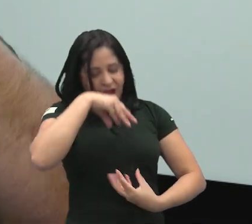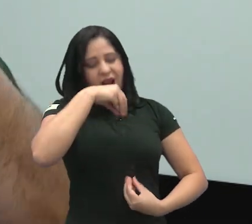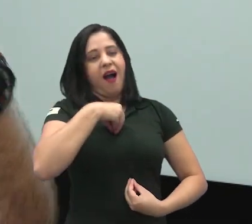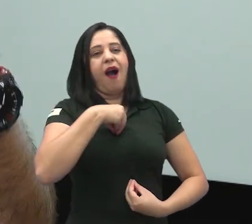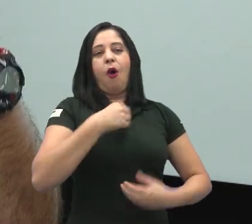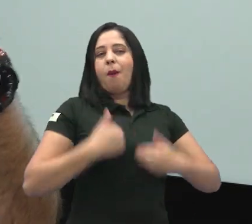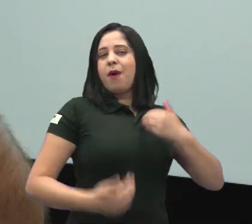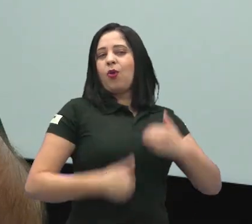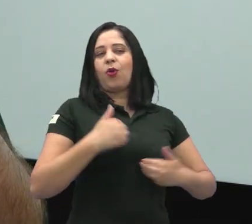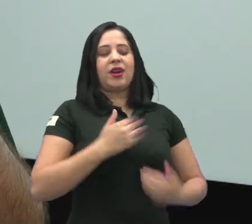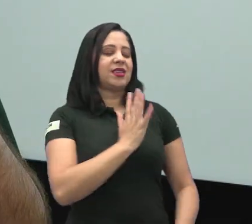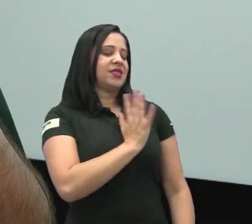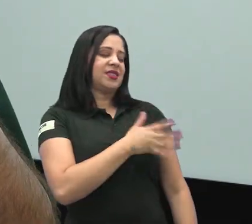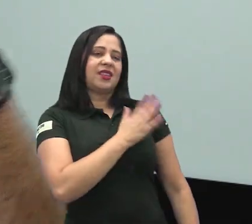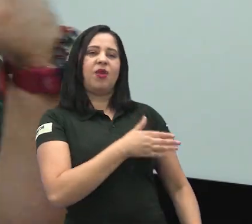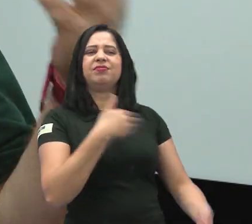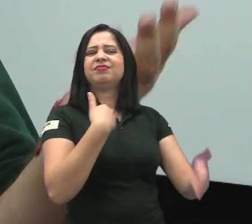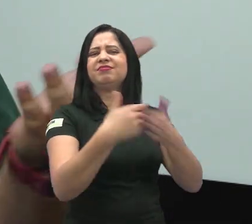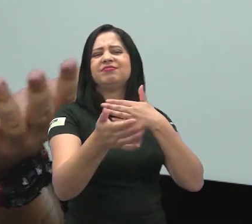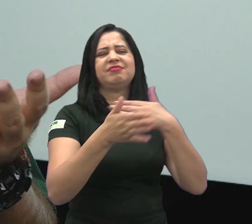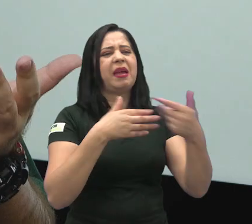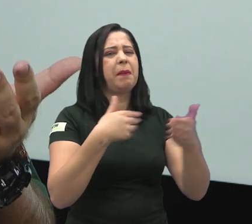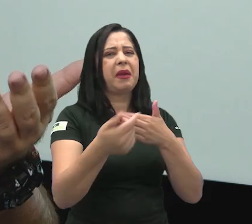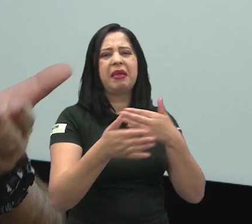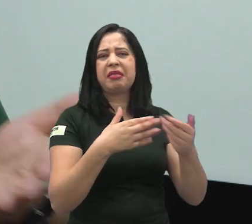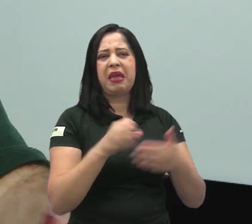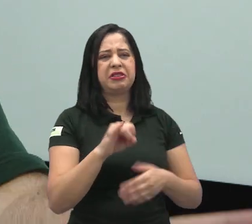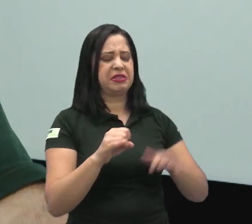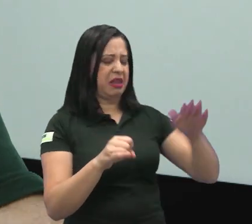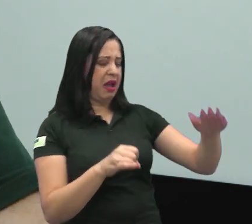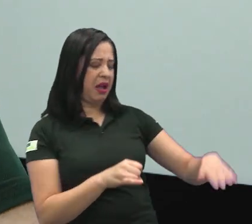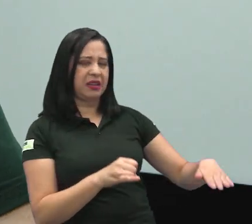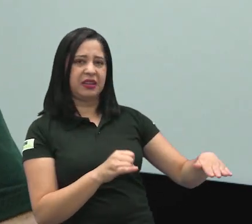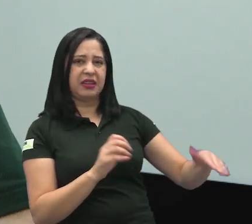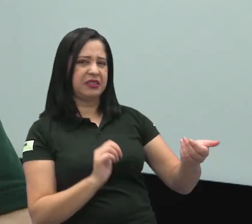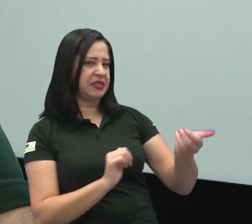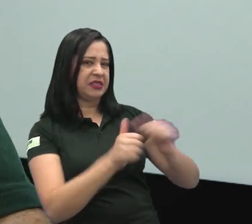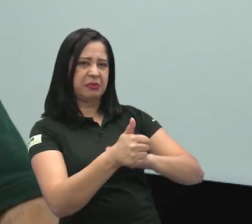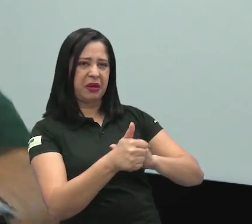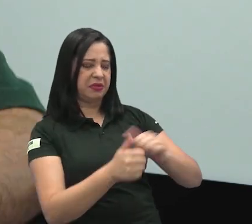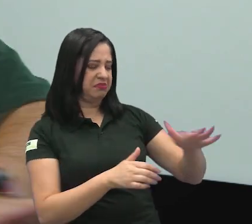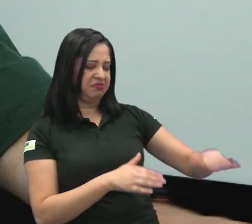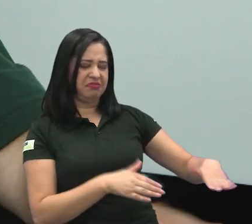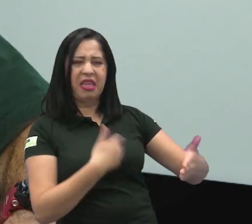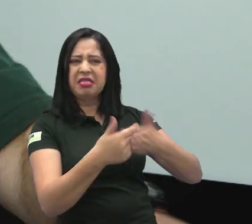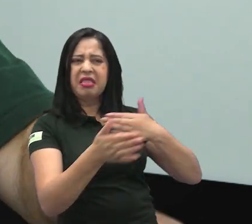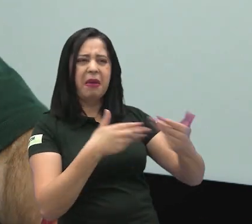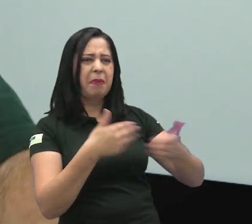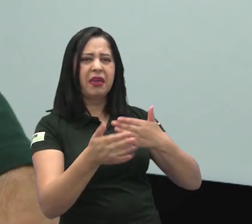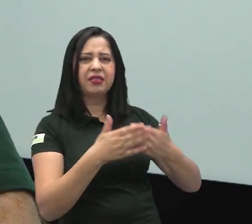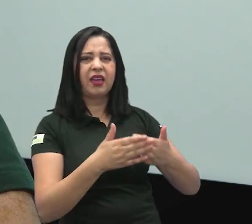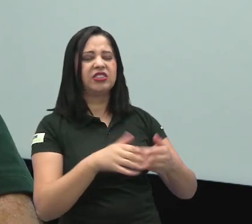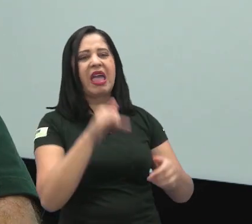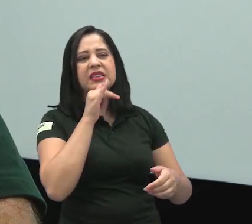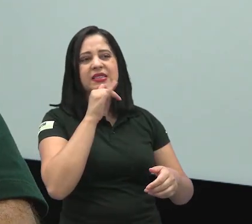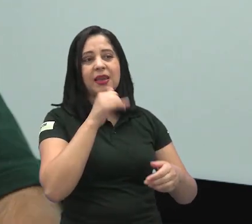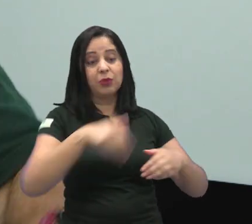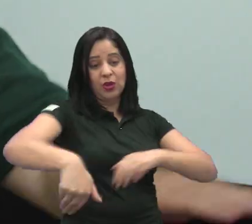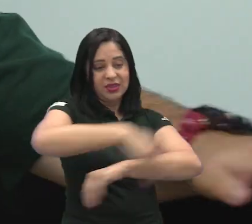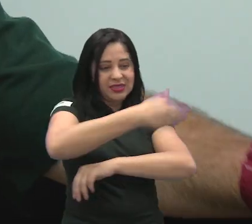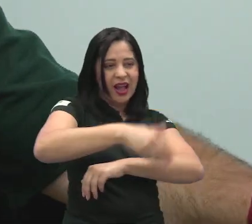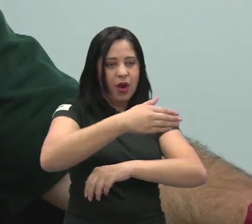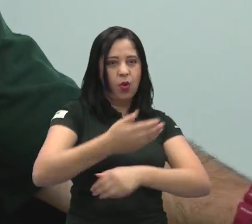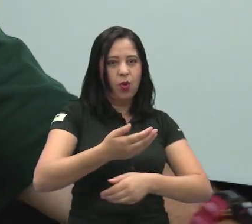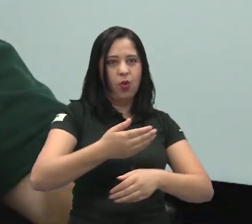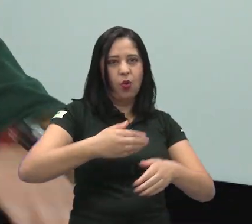bem para o físico, faz bem para o coração. E independente se uma criança, quando começa a praticar o esporte, independente do que ela pratica, seja